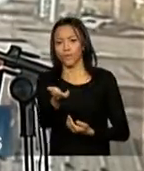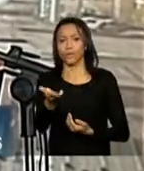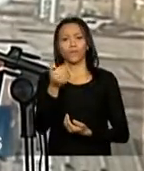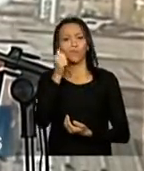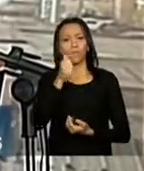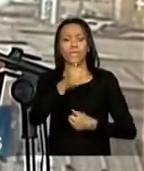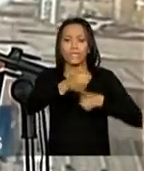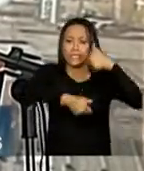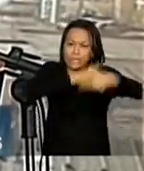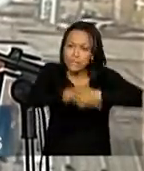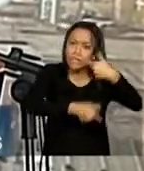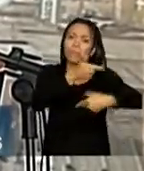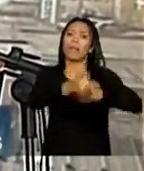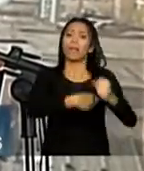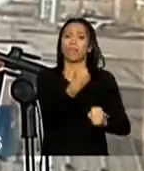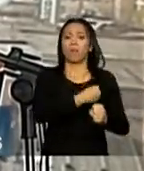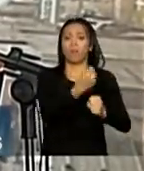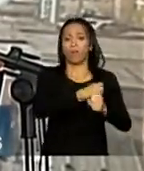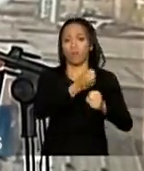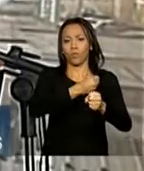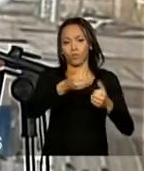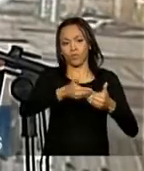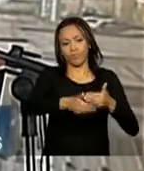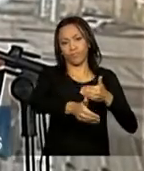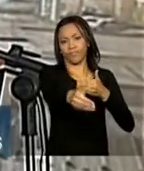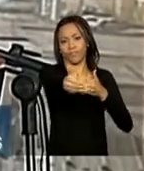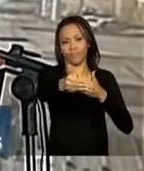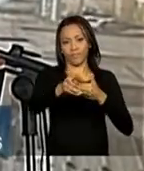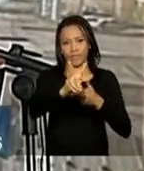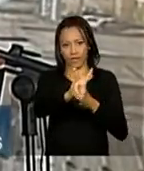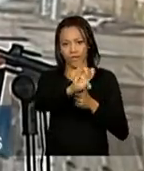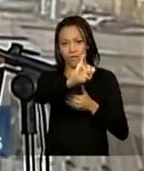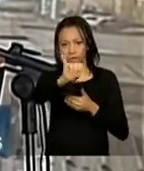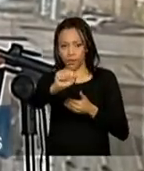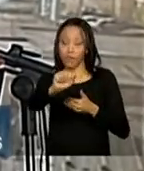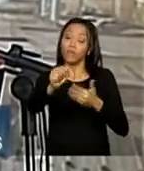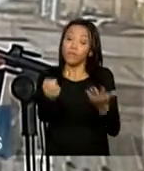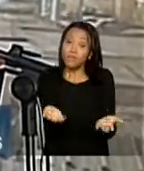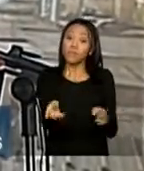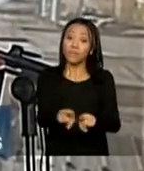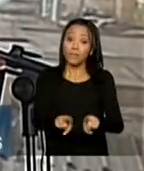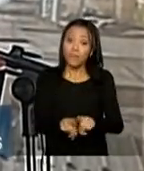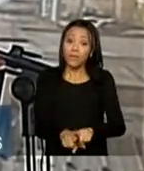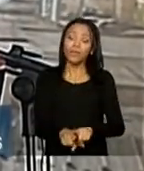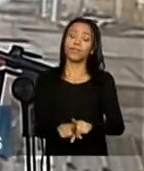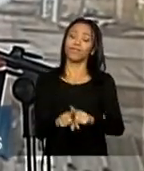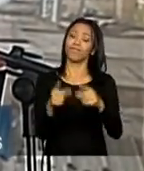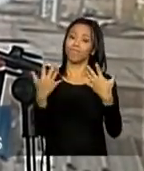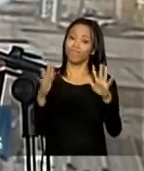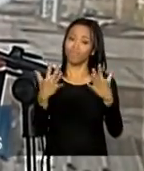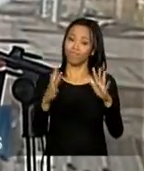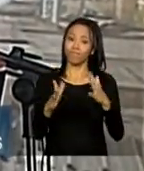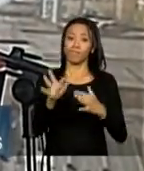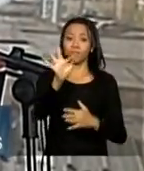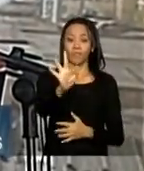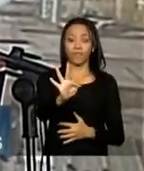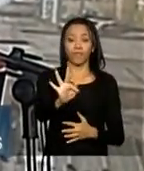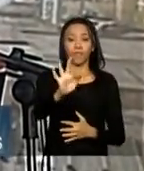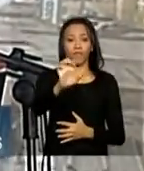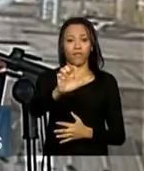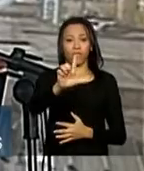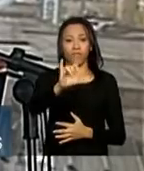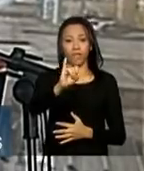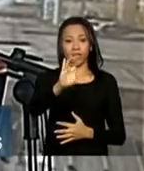que fizeram essa obra e homenageando o nosso Feliciano dos Santos.